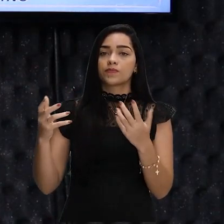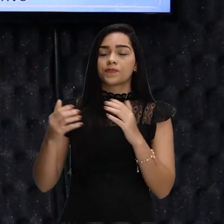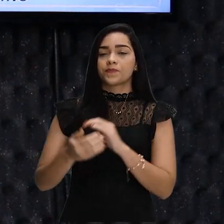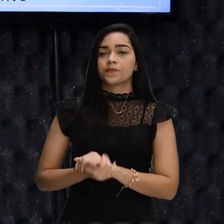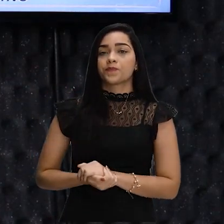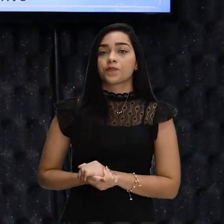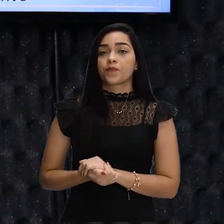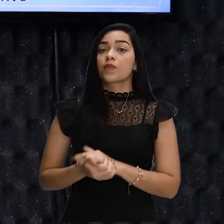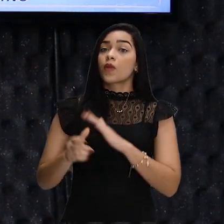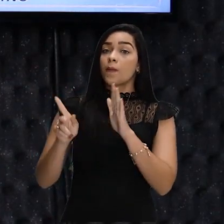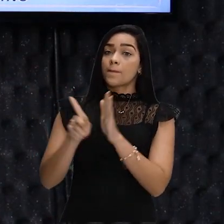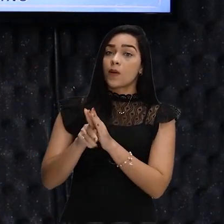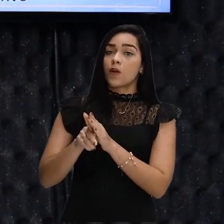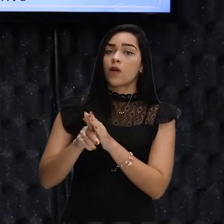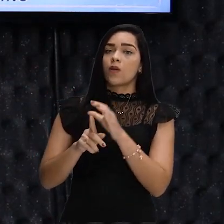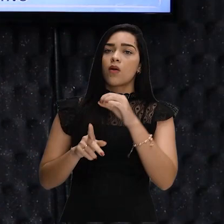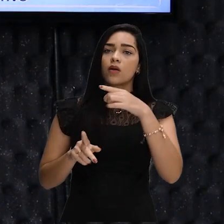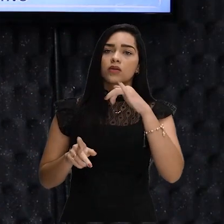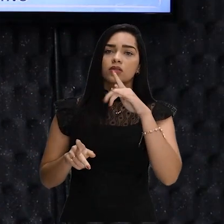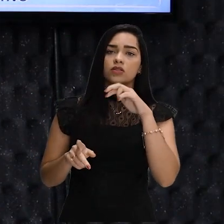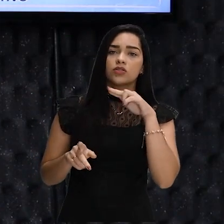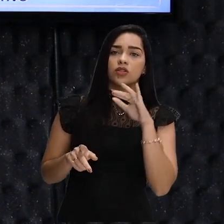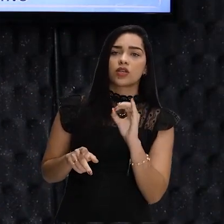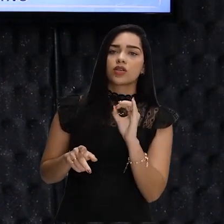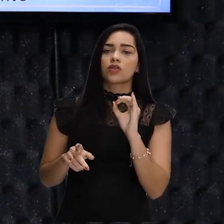esses nutrientes, o oxigênio, né,